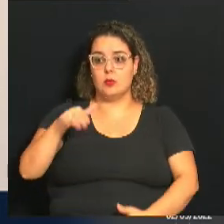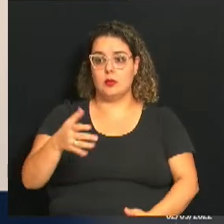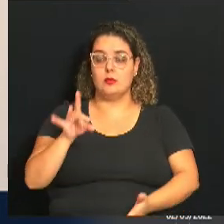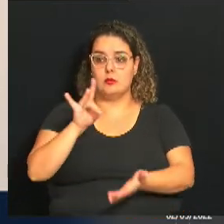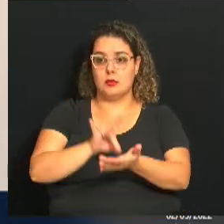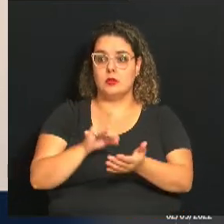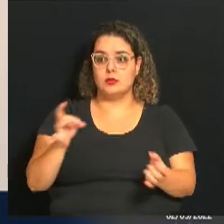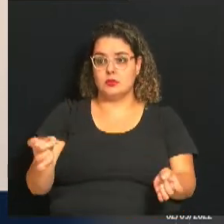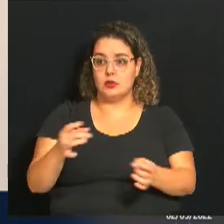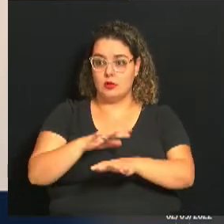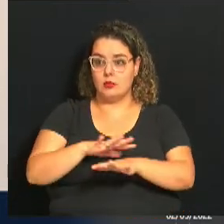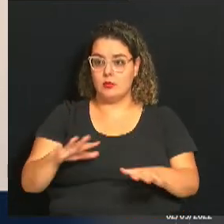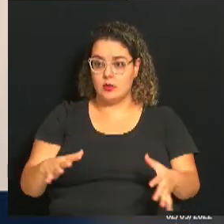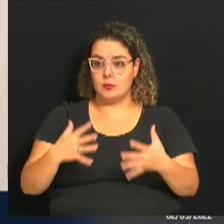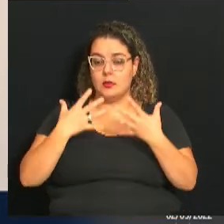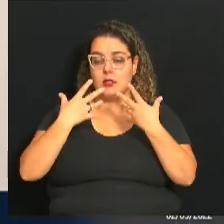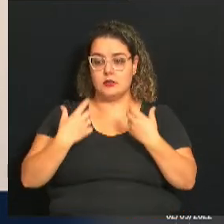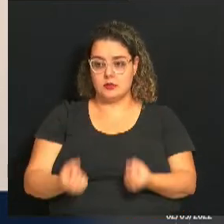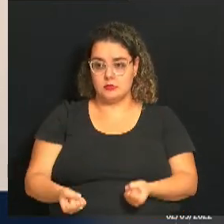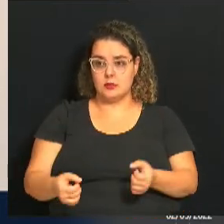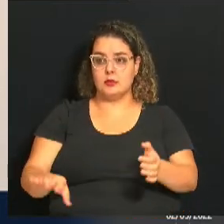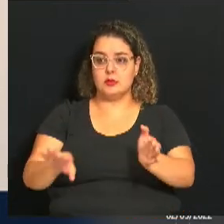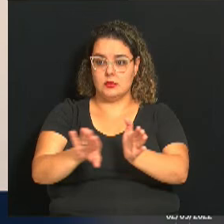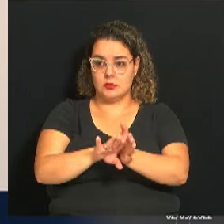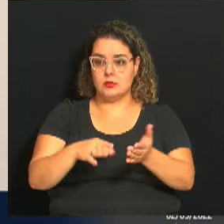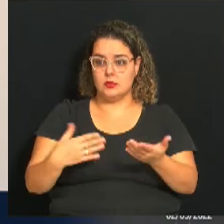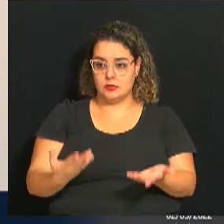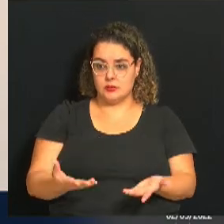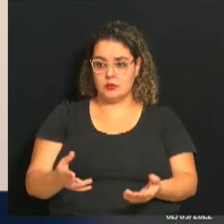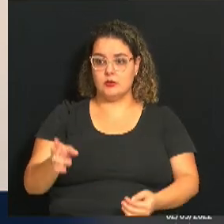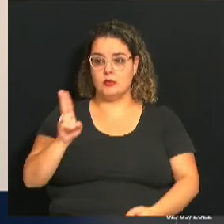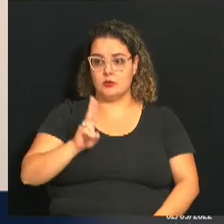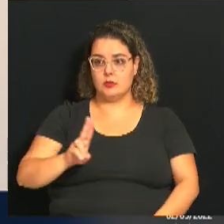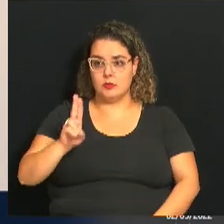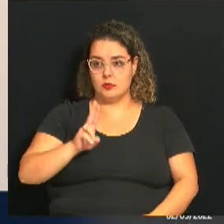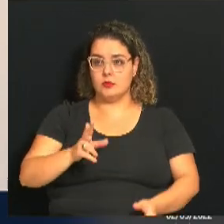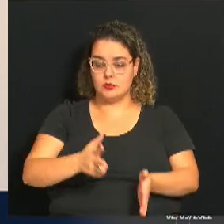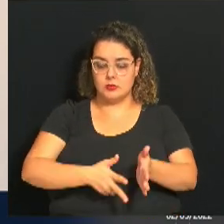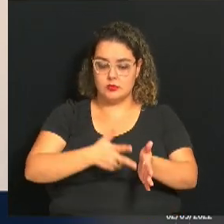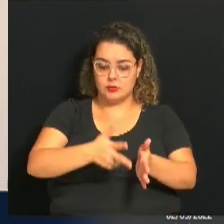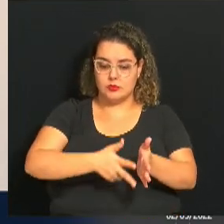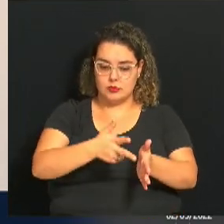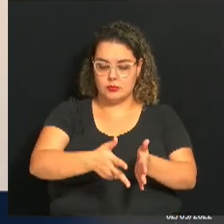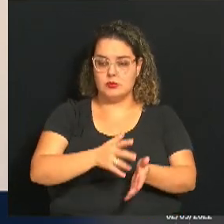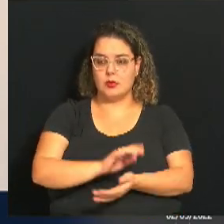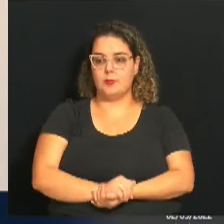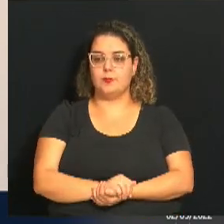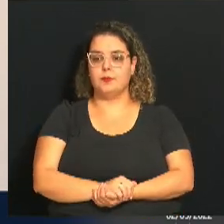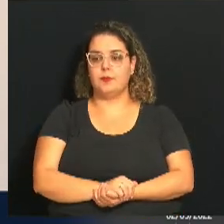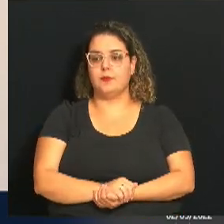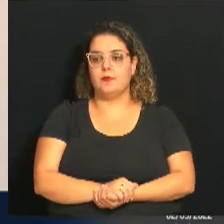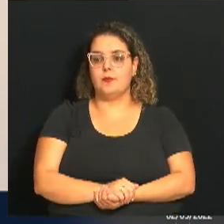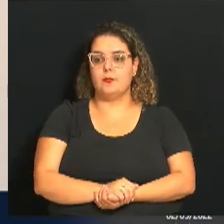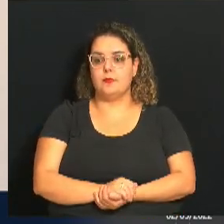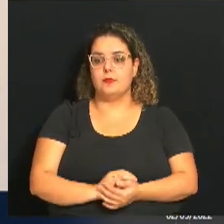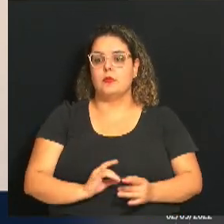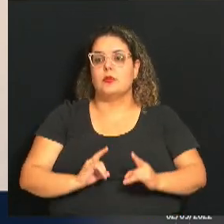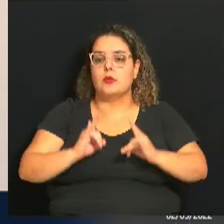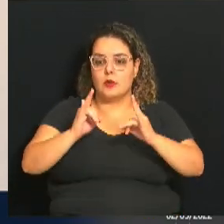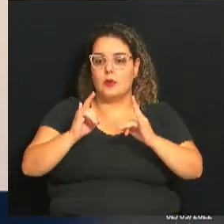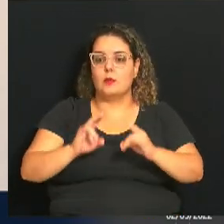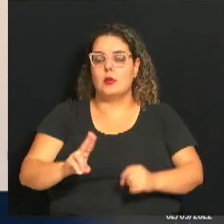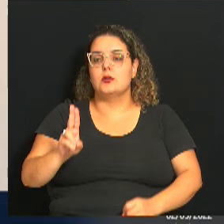pronto para receber essa demanda que vai vir com o uso do trem, né? Em relação aos prédios ocupados do